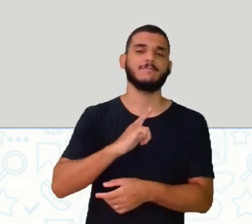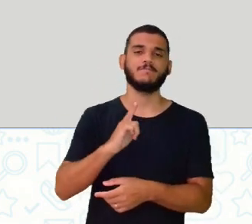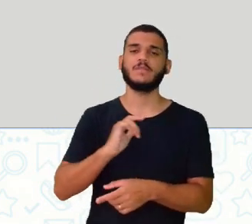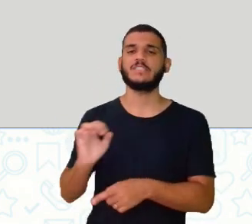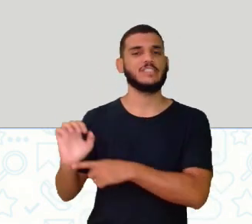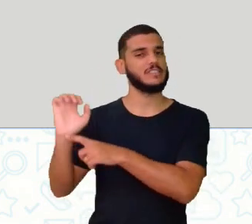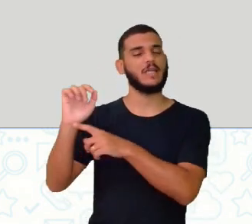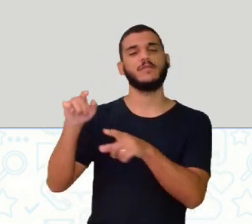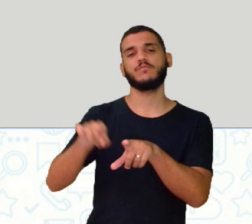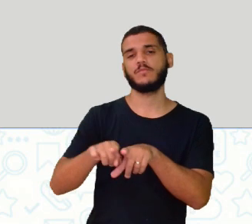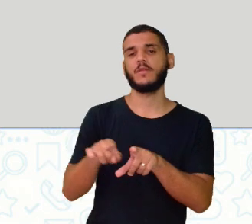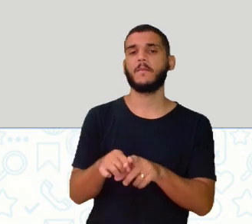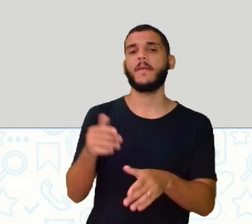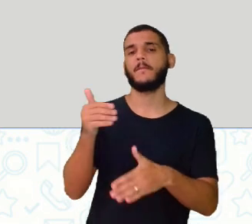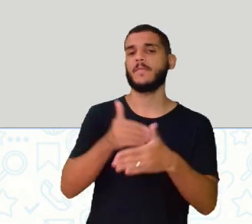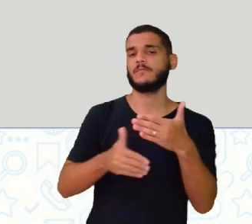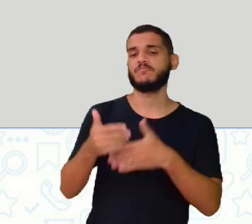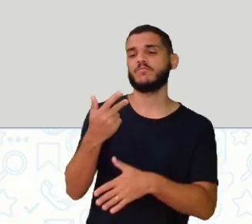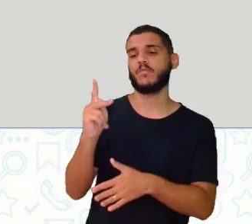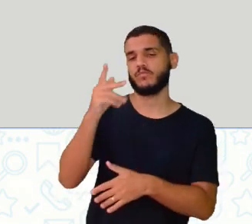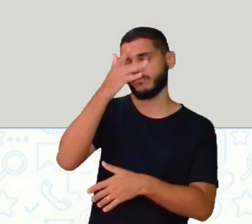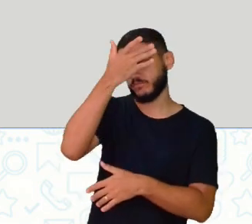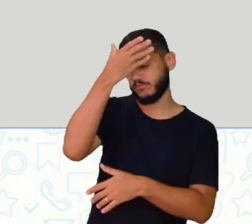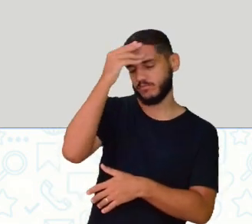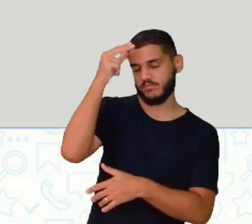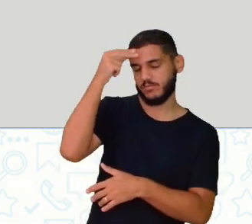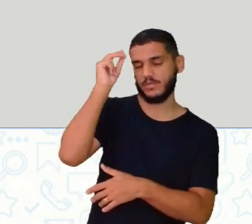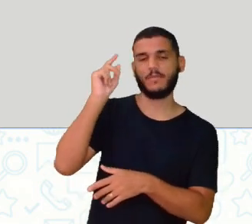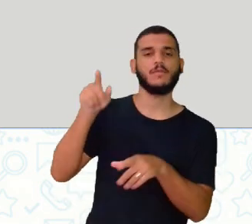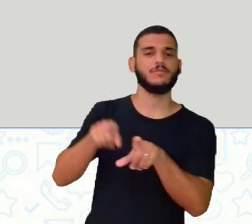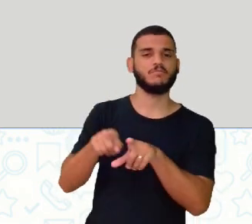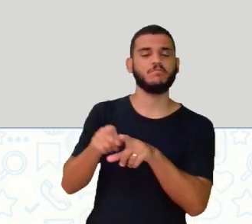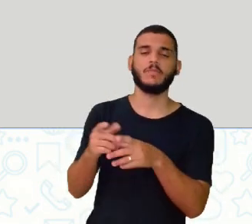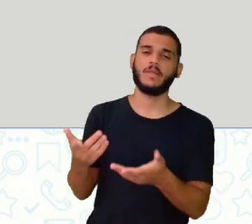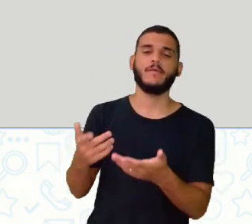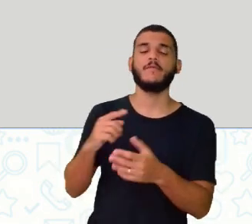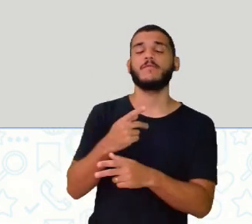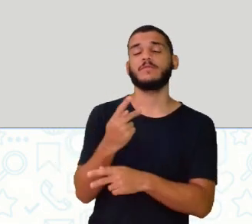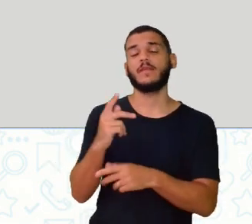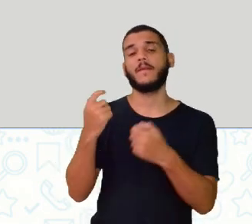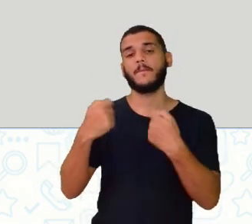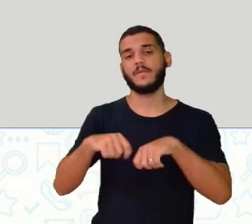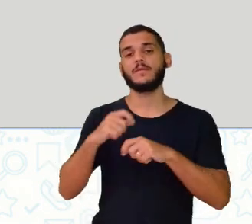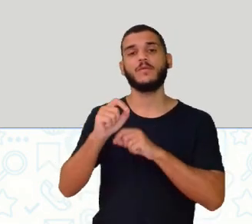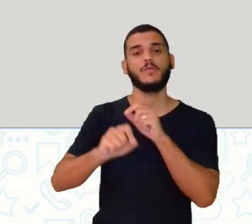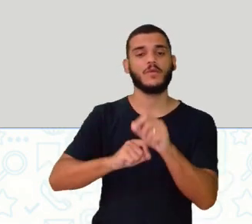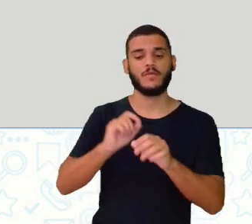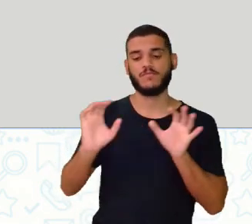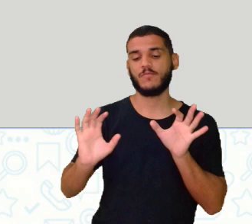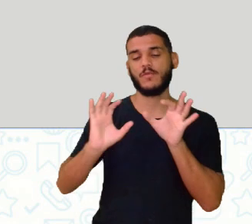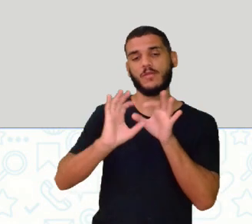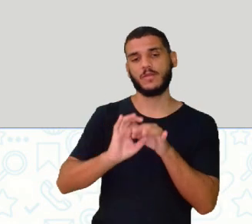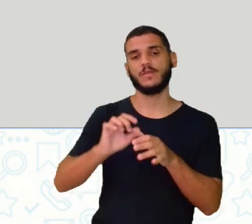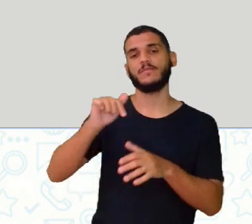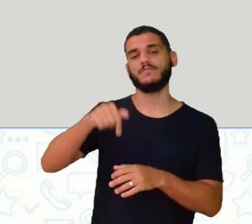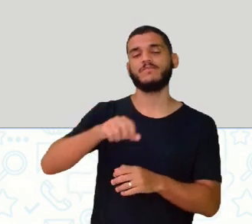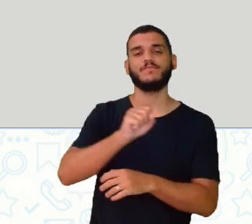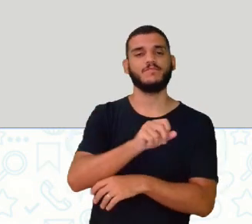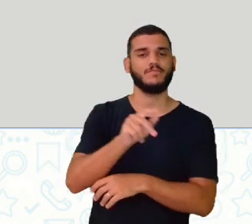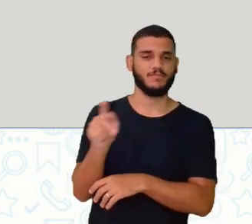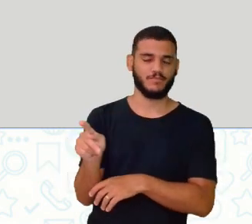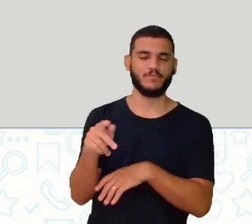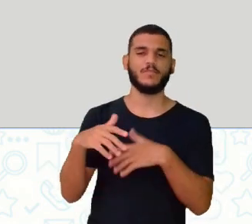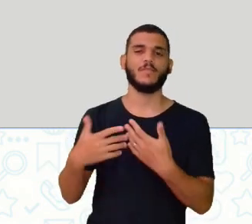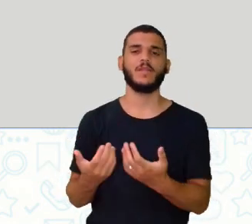redes, não é? Ou até mesmo da rede estadual, e aí você precisa se conectar no nosso